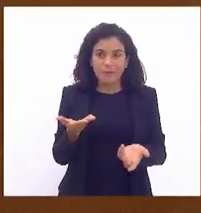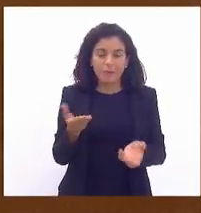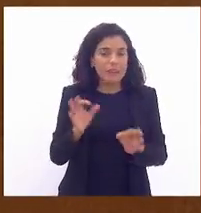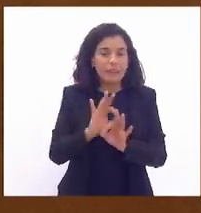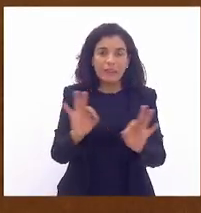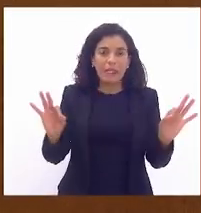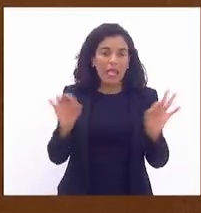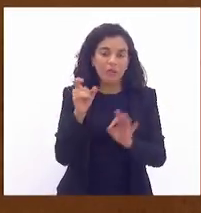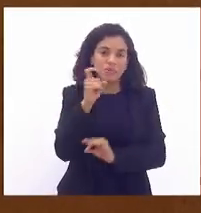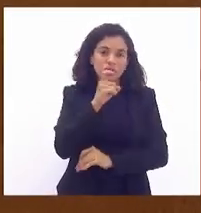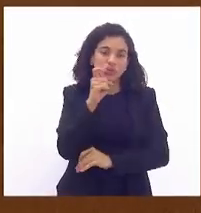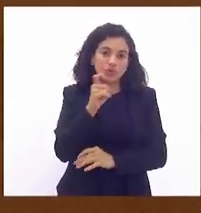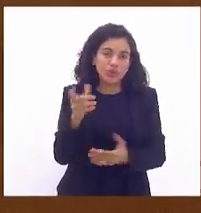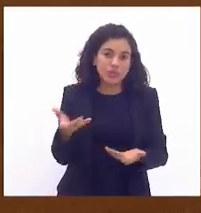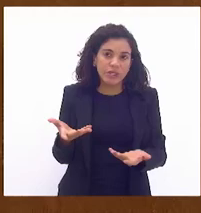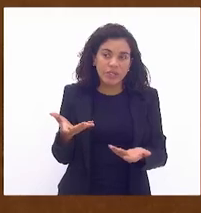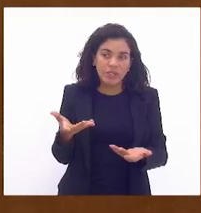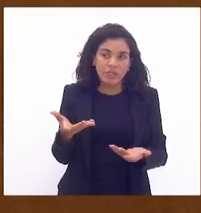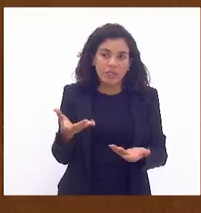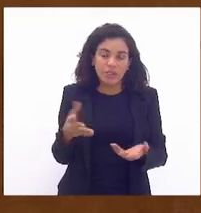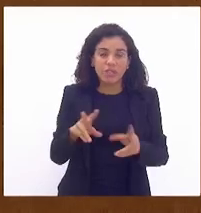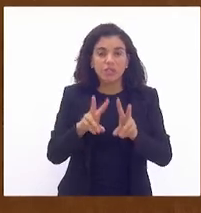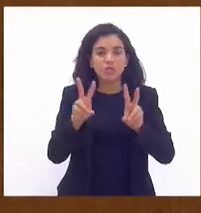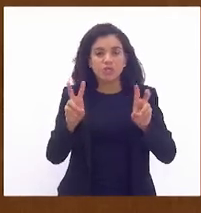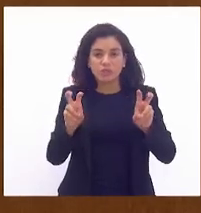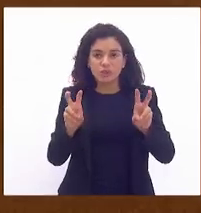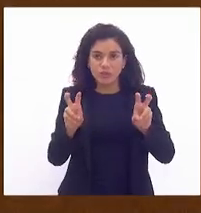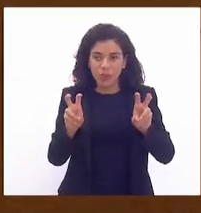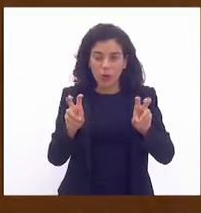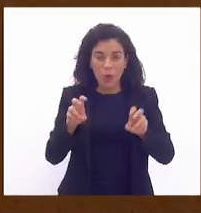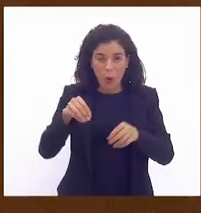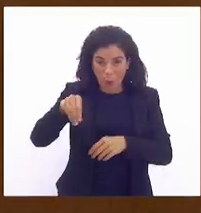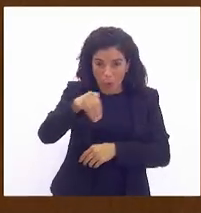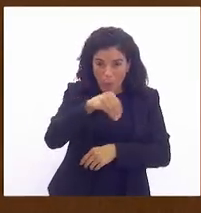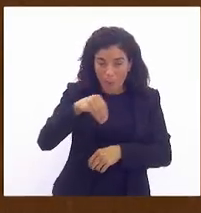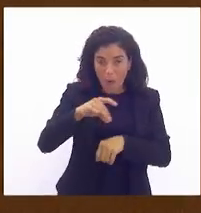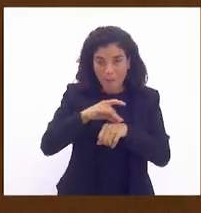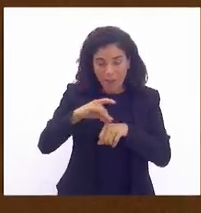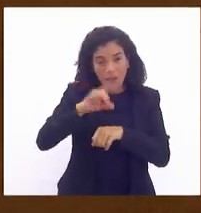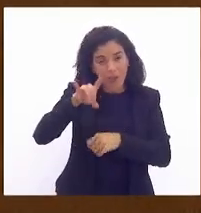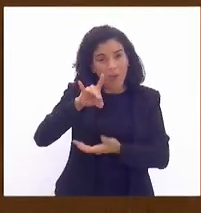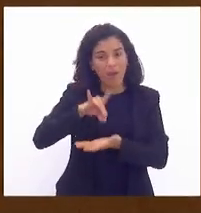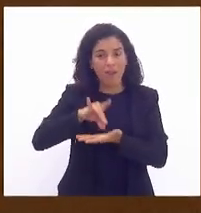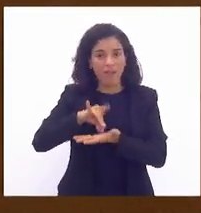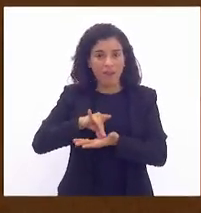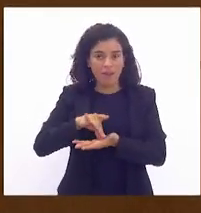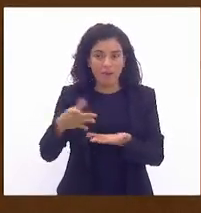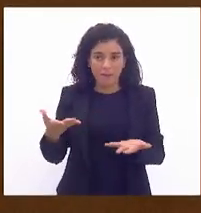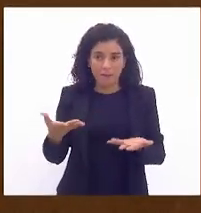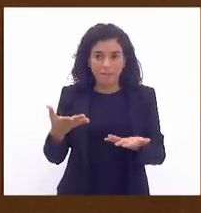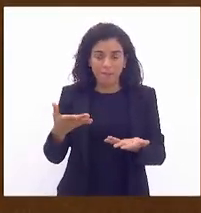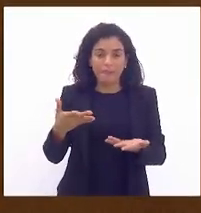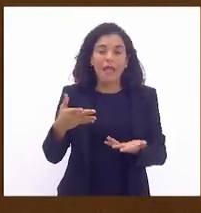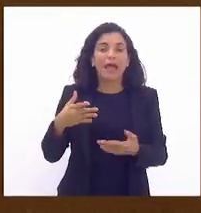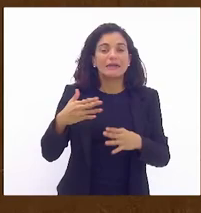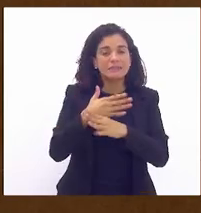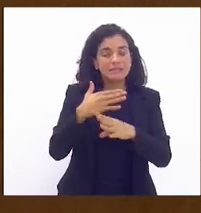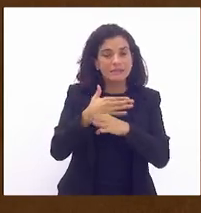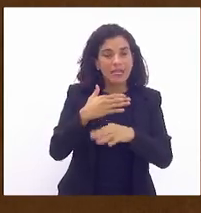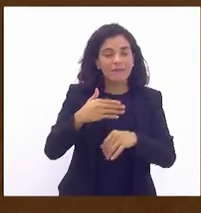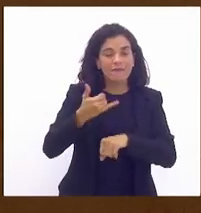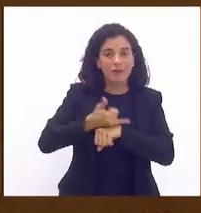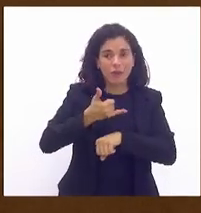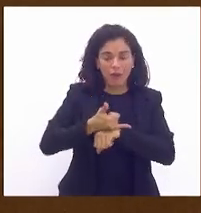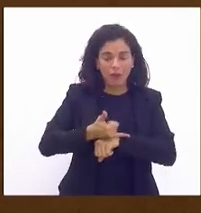mentiu com relação ao CSN, não. O pó preto é uma realidade. Prejudica a cidade de Volta Redonda, atormenta